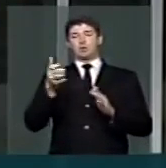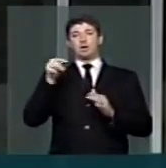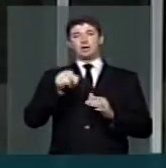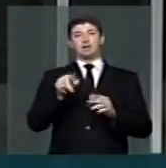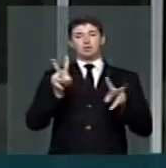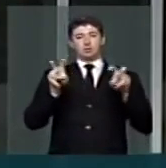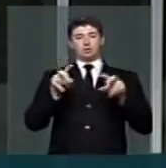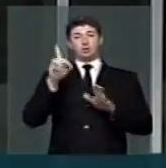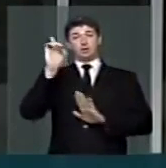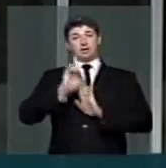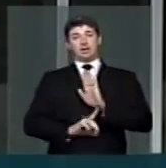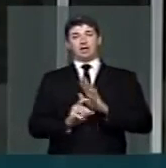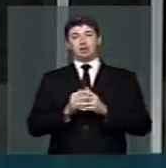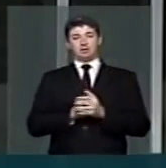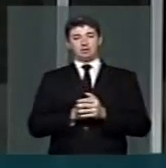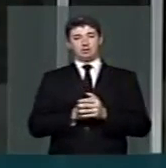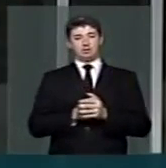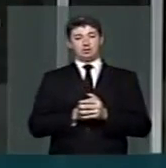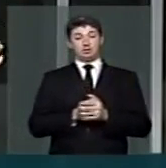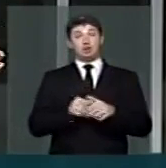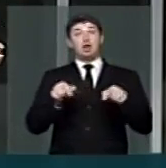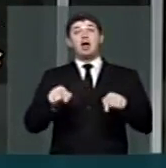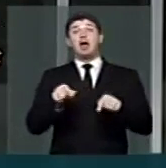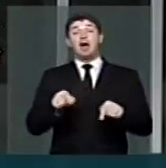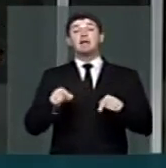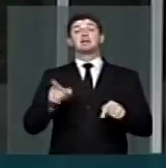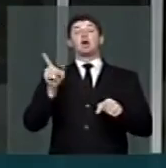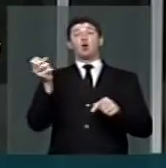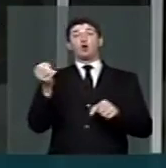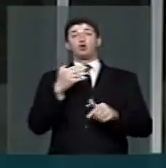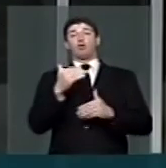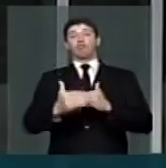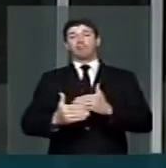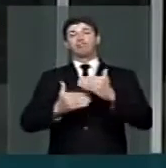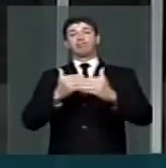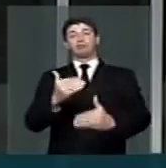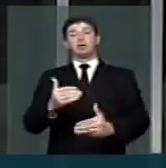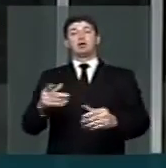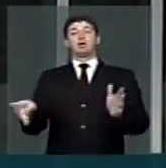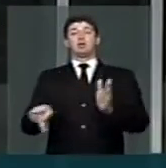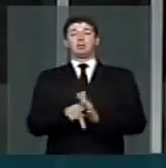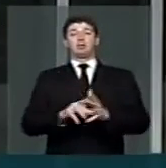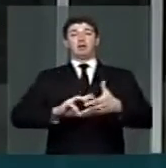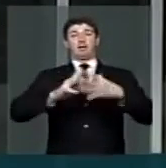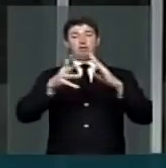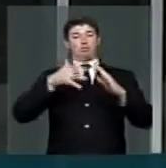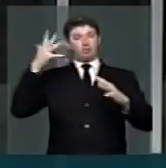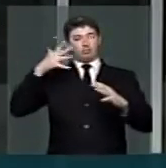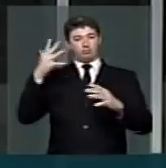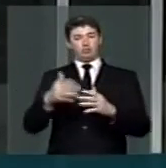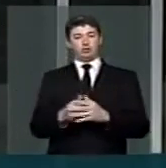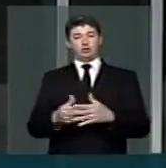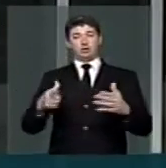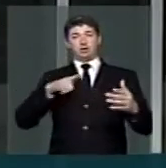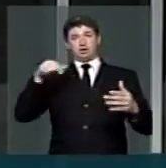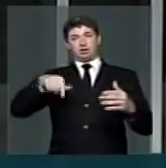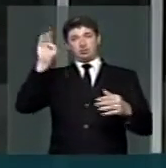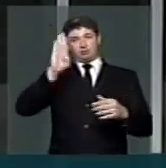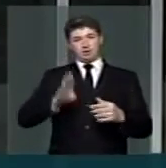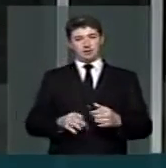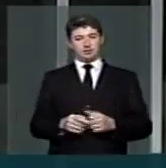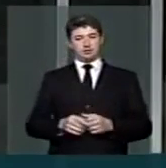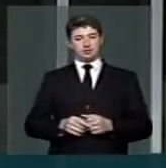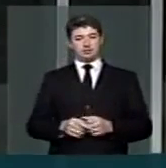matéria do decreto legislativo, que é o novo passo da reforma política que está em curso no nosso